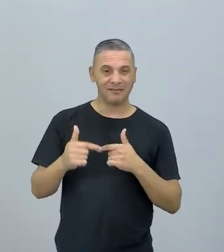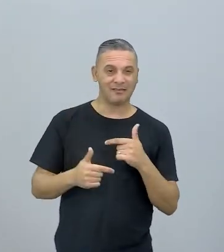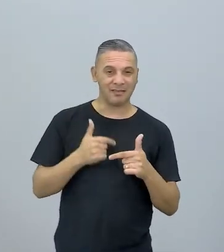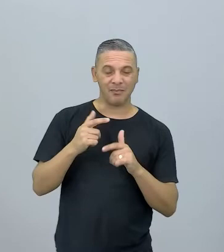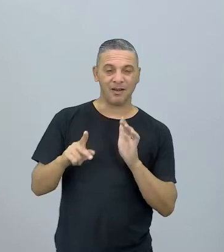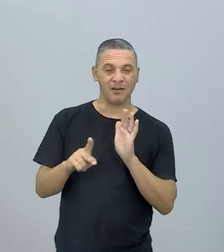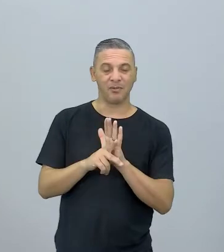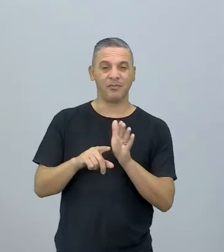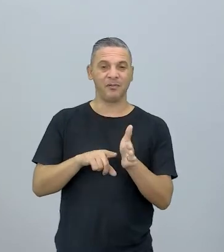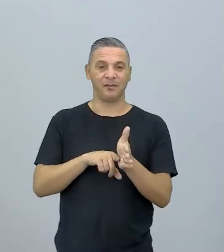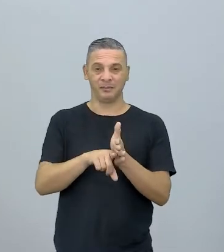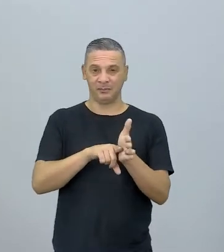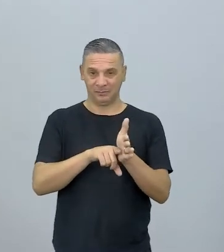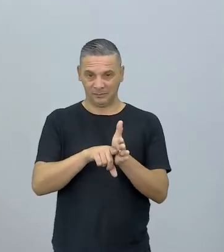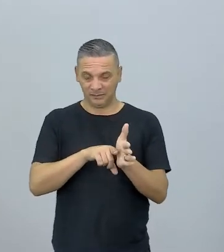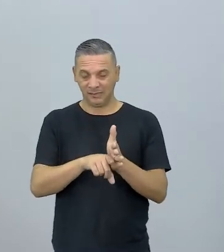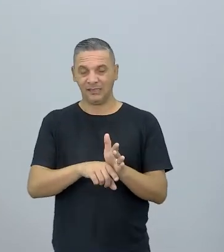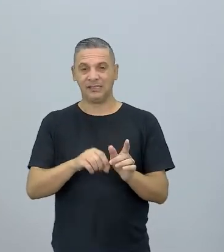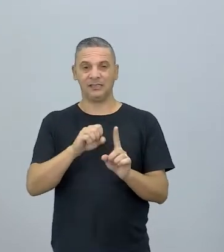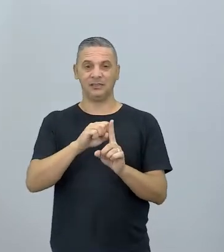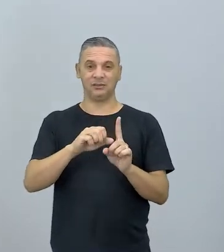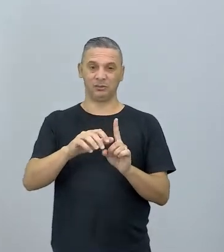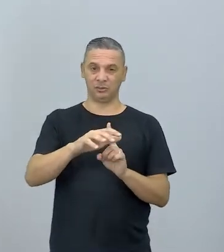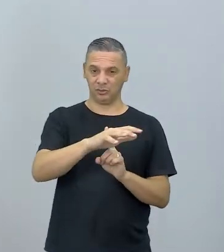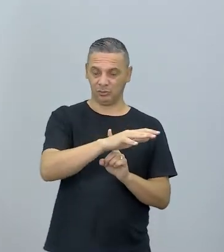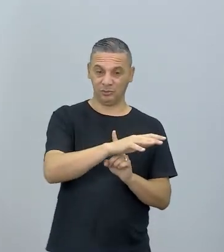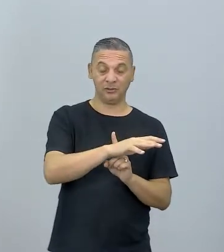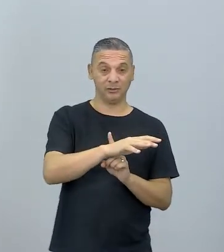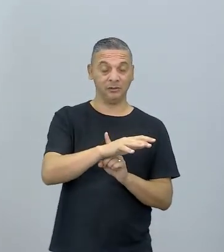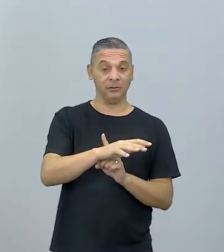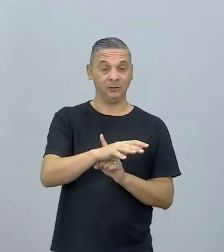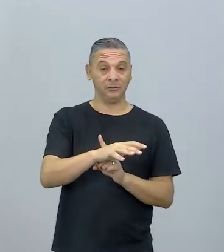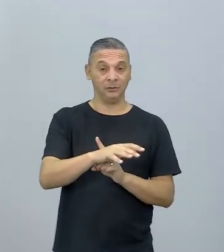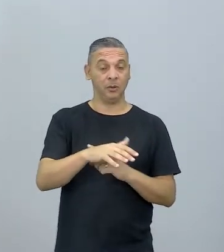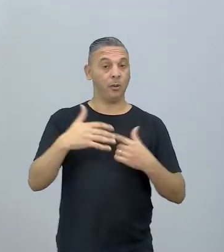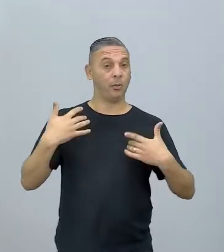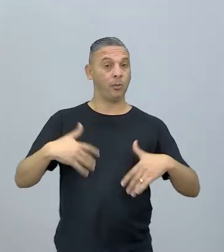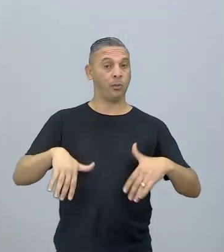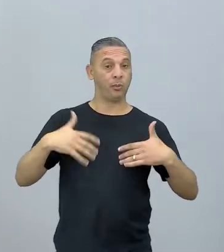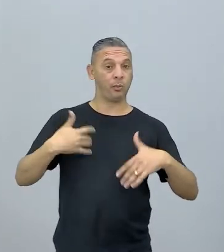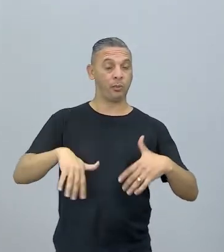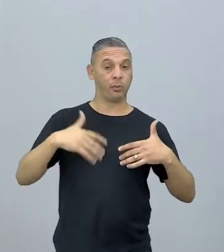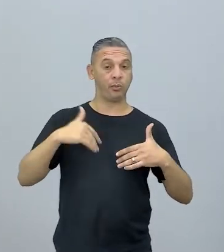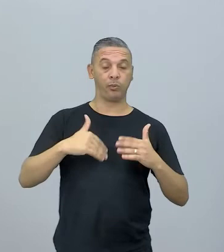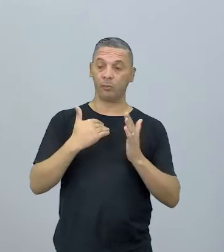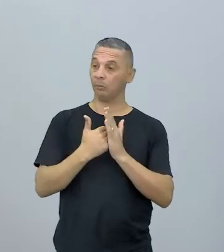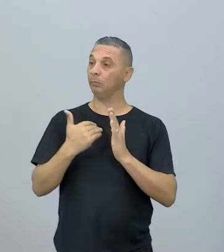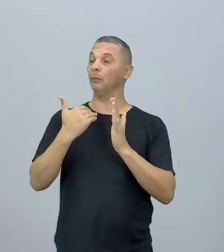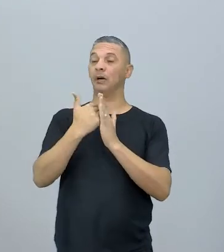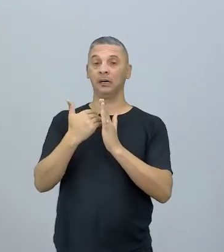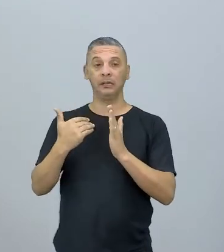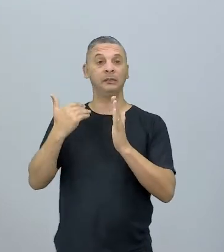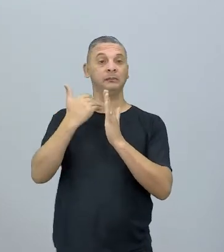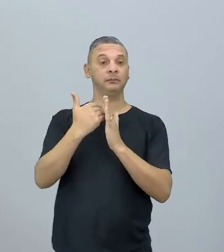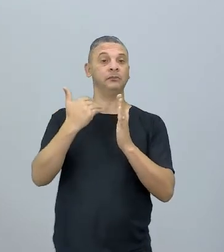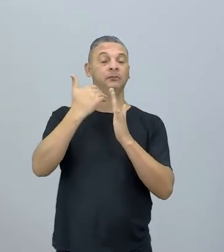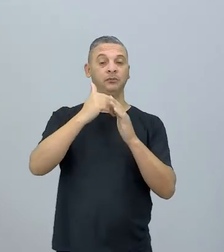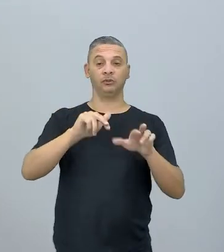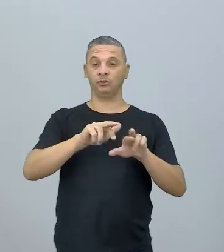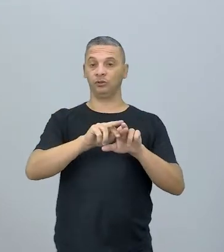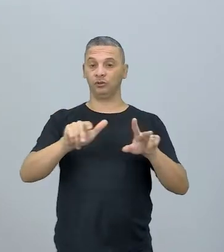pesquisa de sociologia, ele é intenso, ele é enorme, né? Acontecem muitas coisas